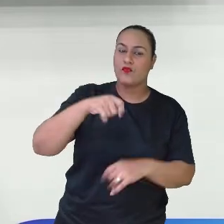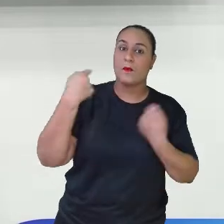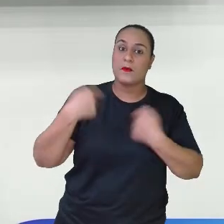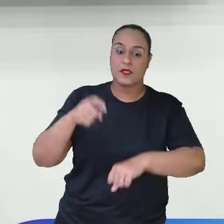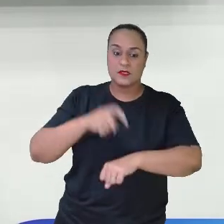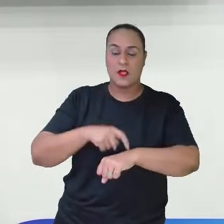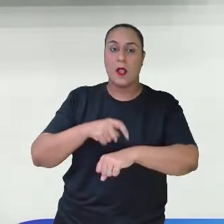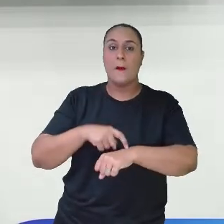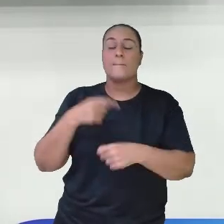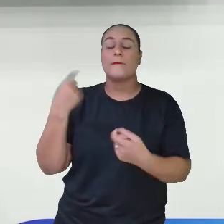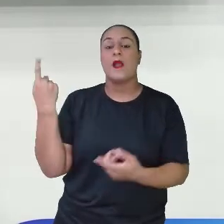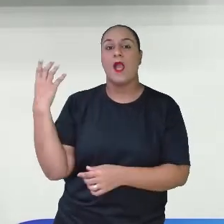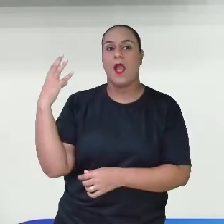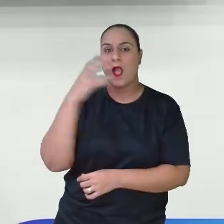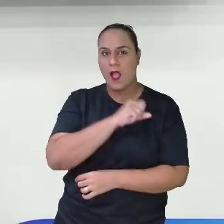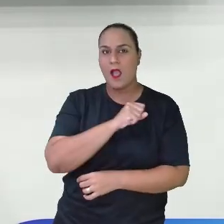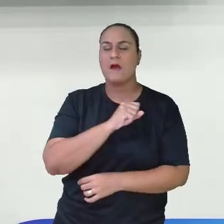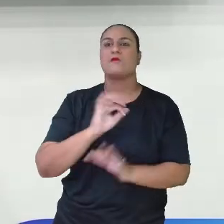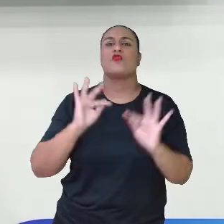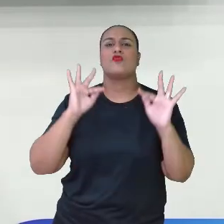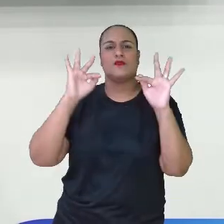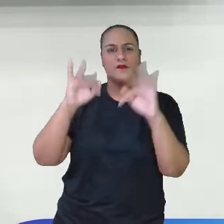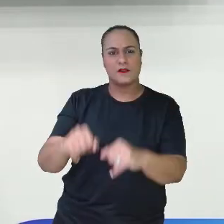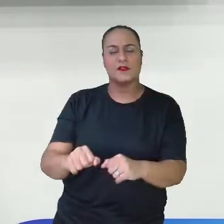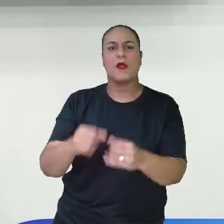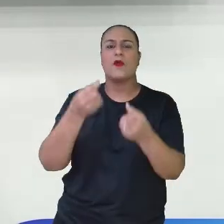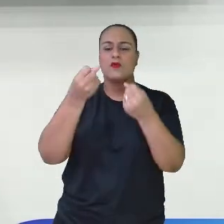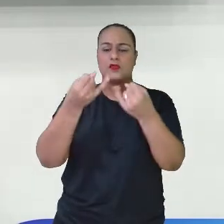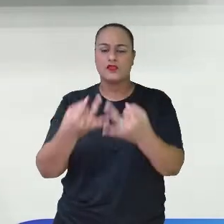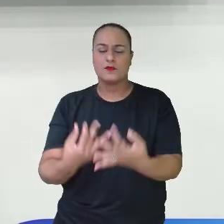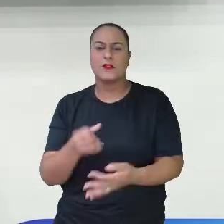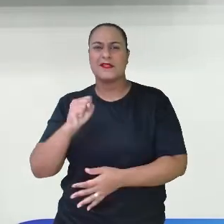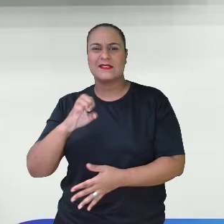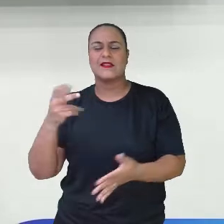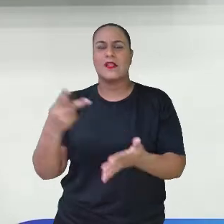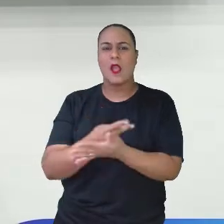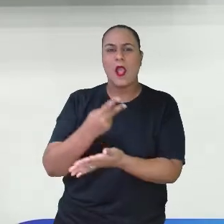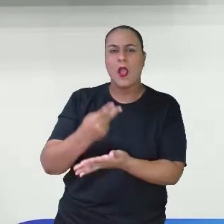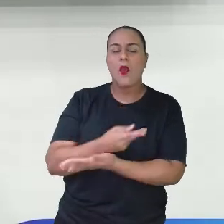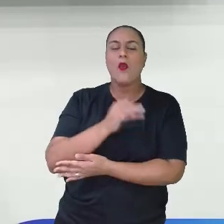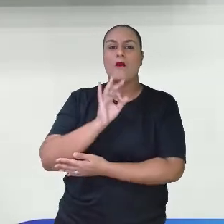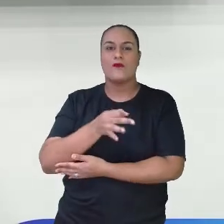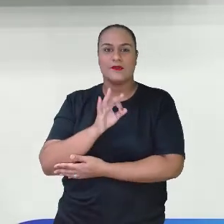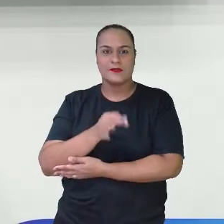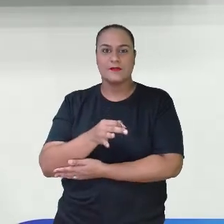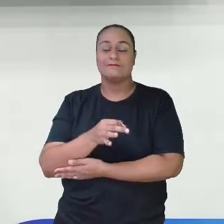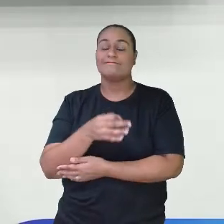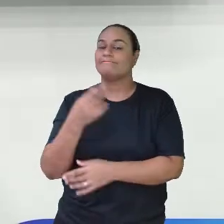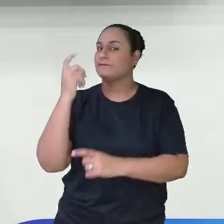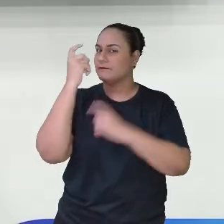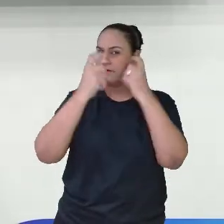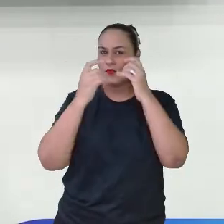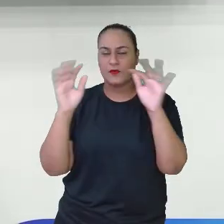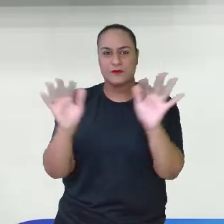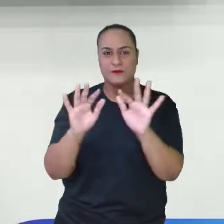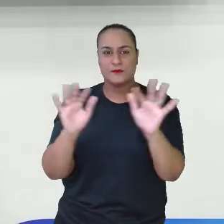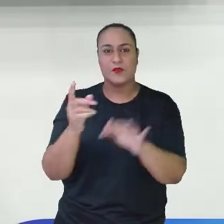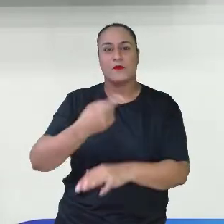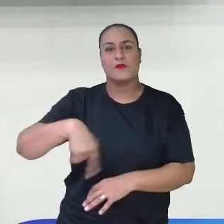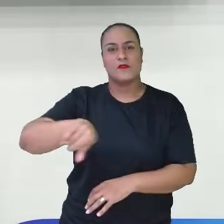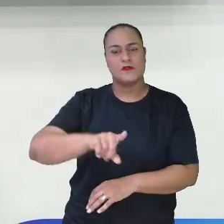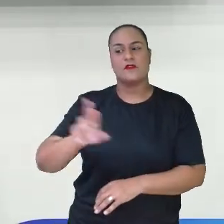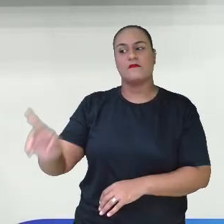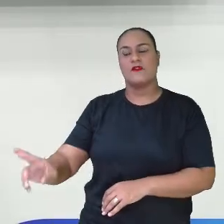gente conversa sobre esses erros, esses acertos e o jogo. Então, não se preocupem, porque a gente vai aí, vocês vão falando